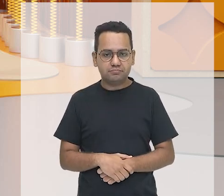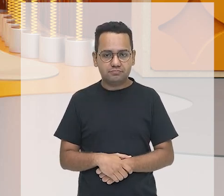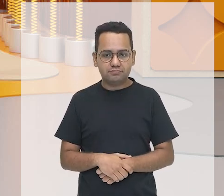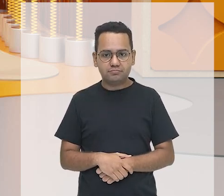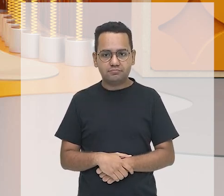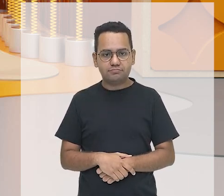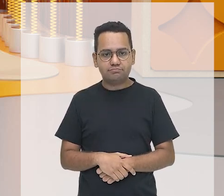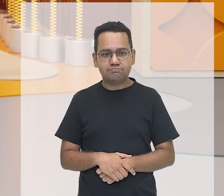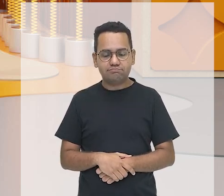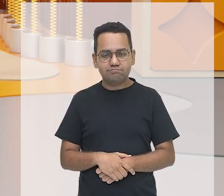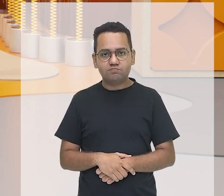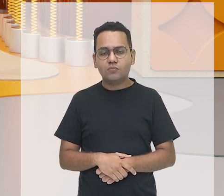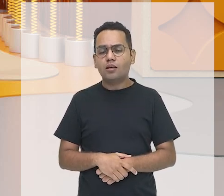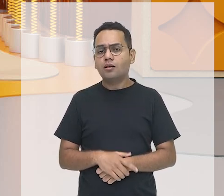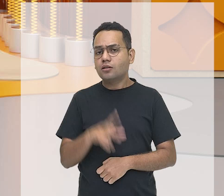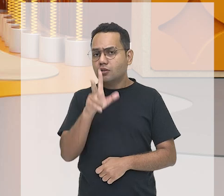as